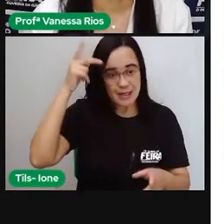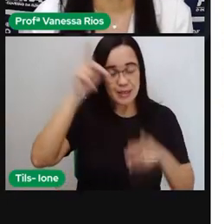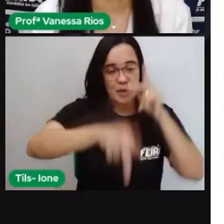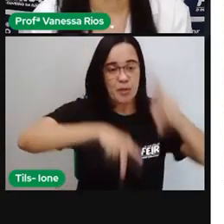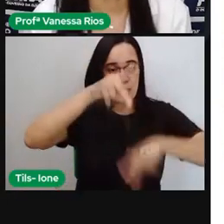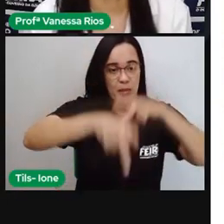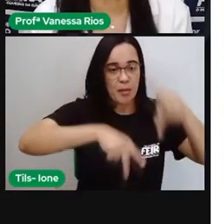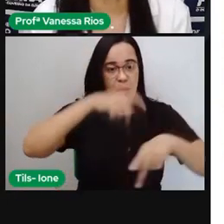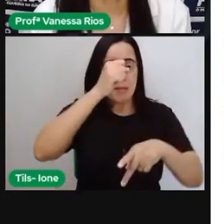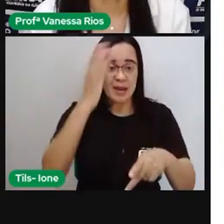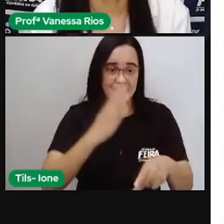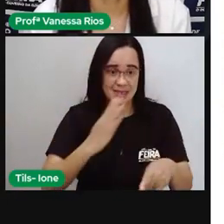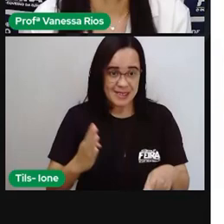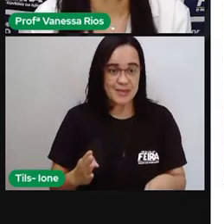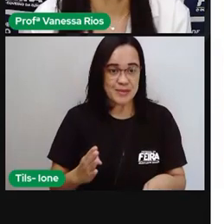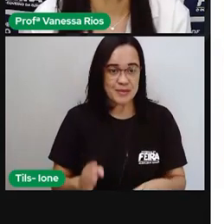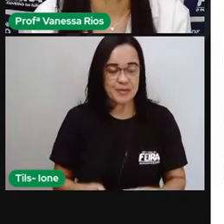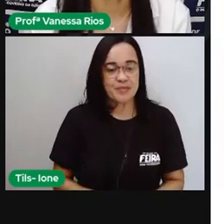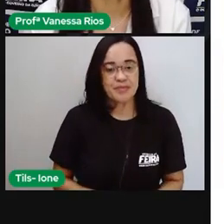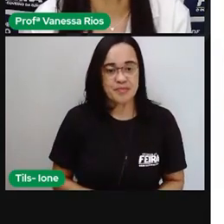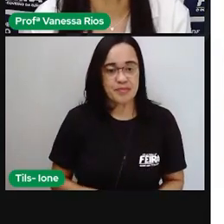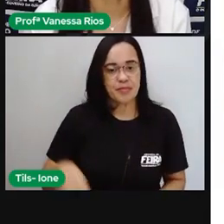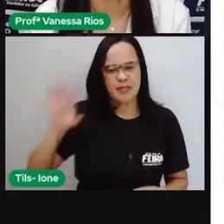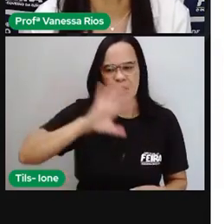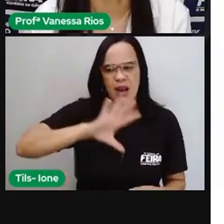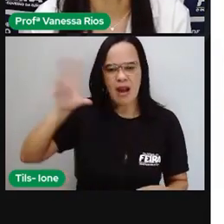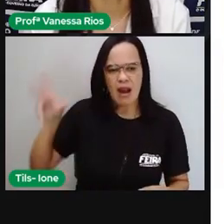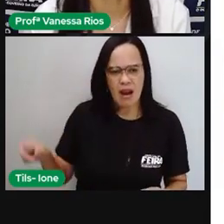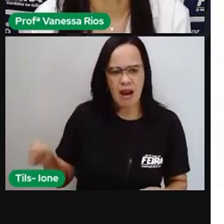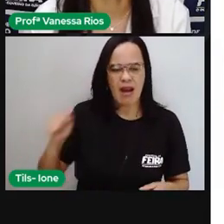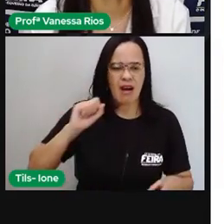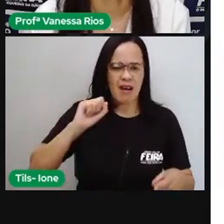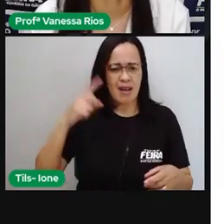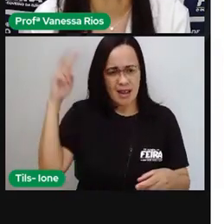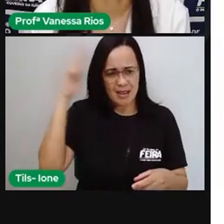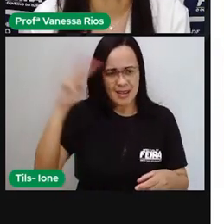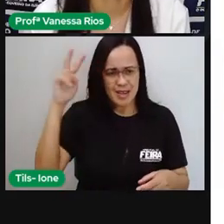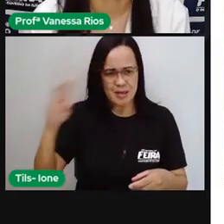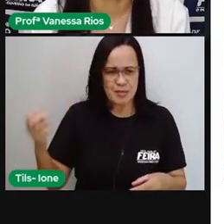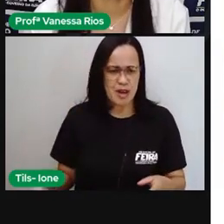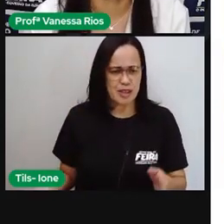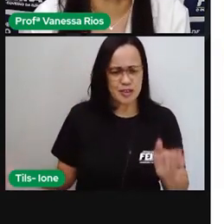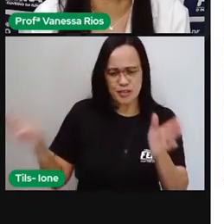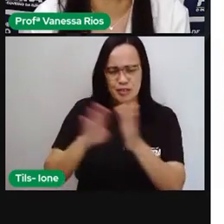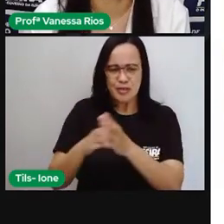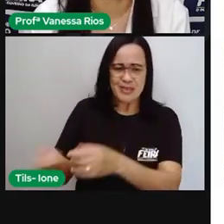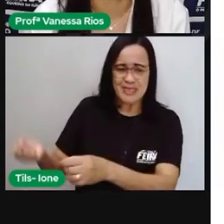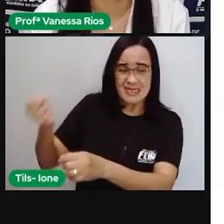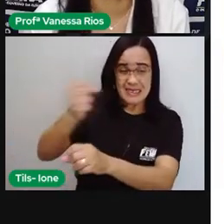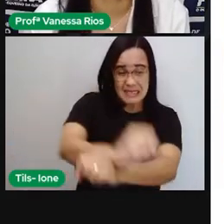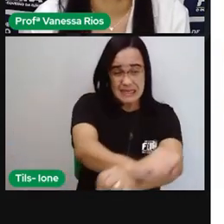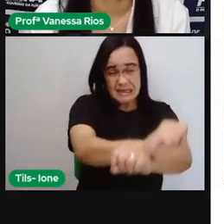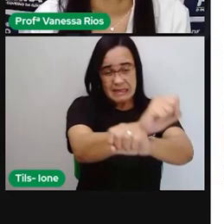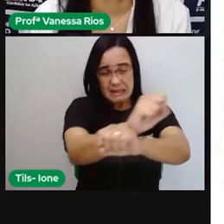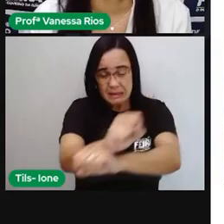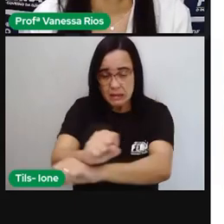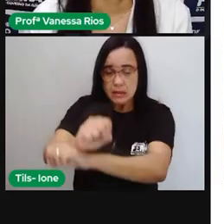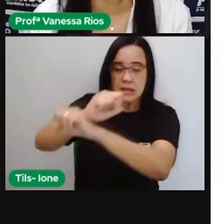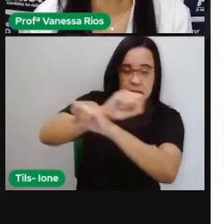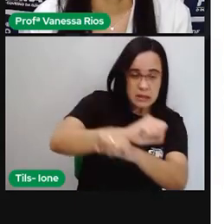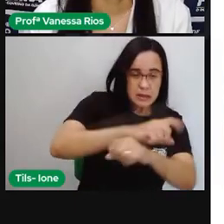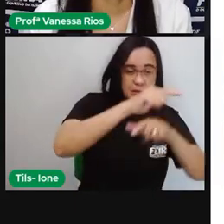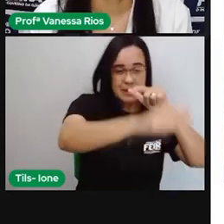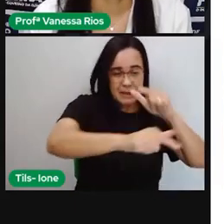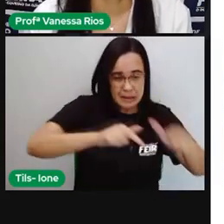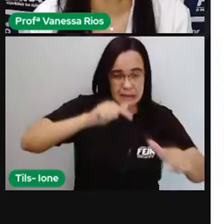E os africanos? Os africanos, eles foram trazidos para serem escravos nas Américas.